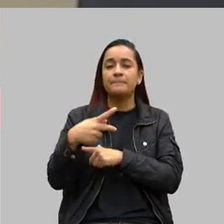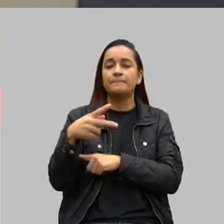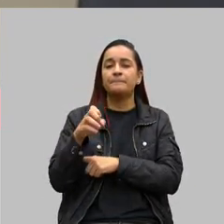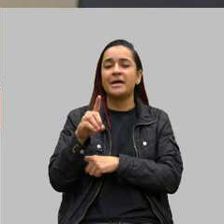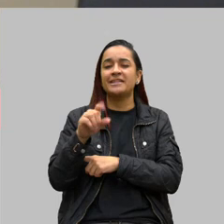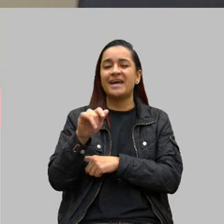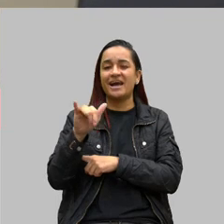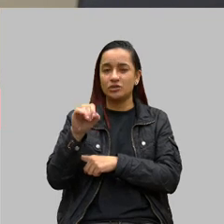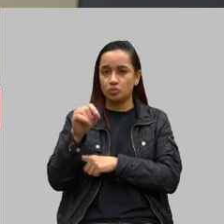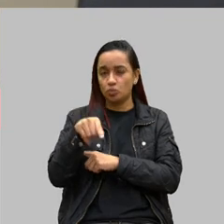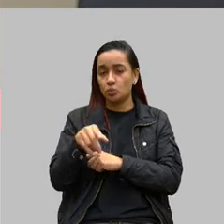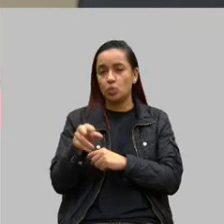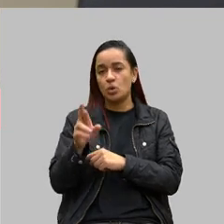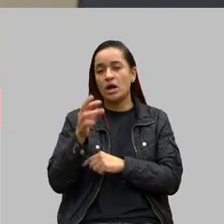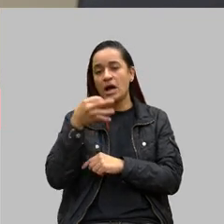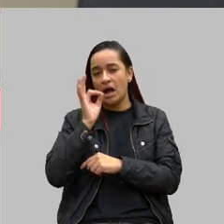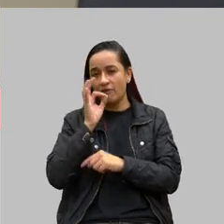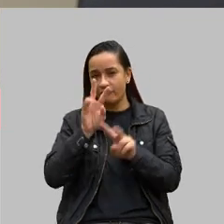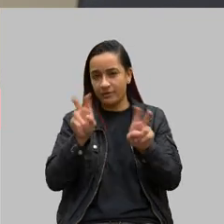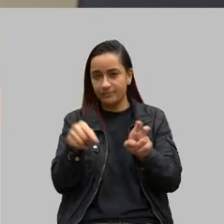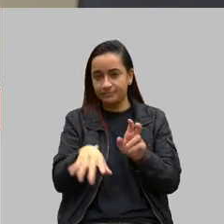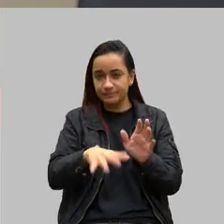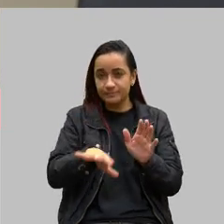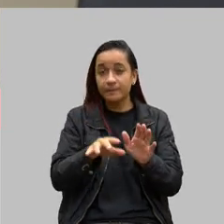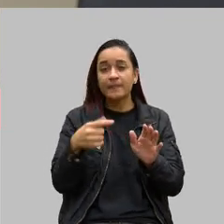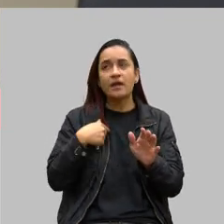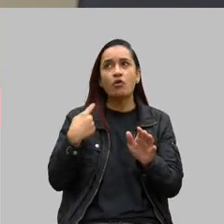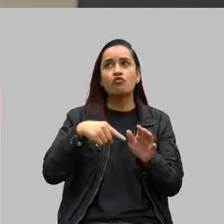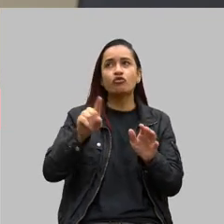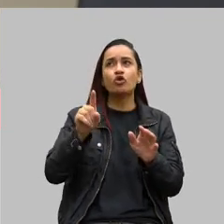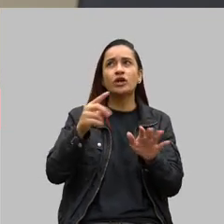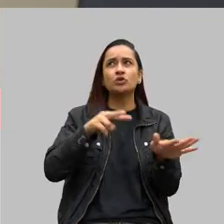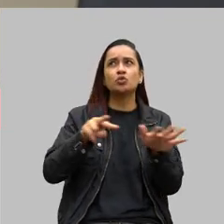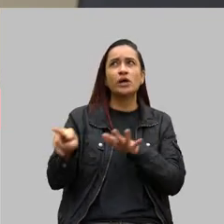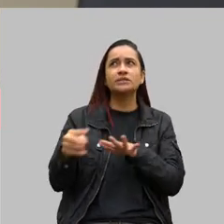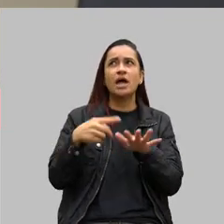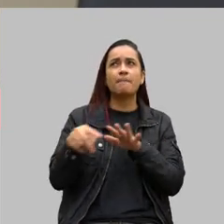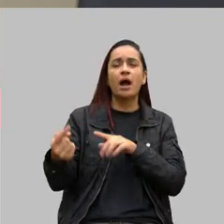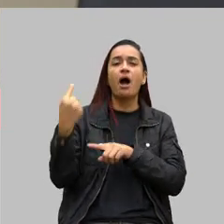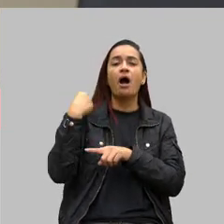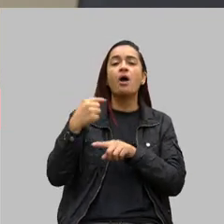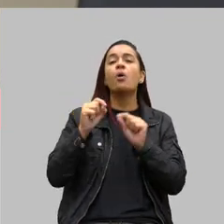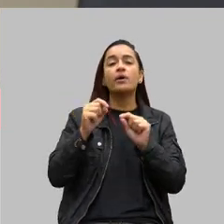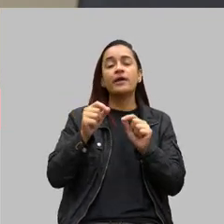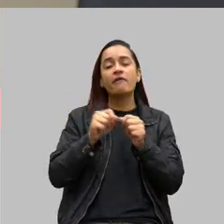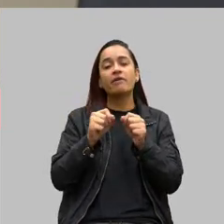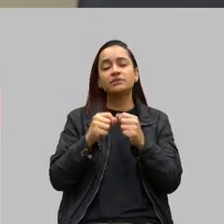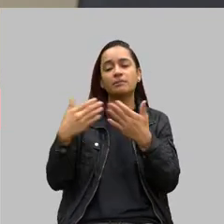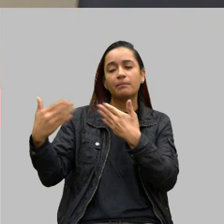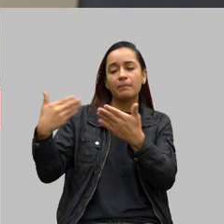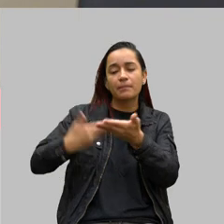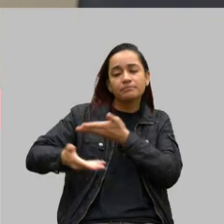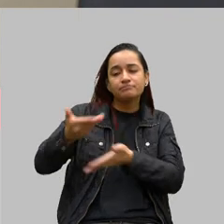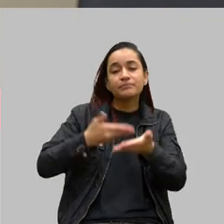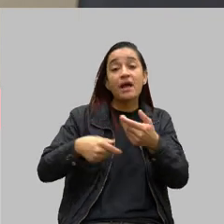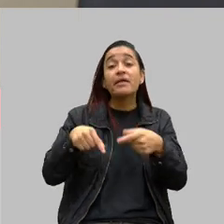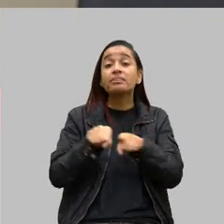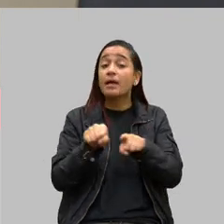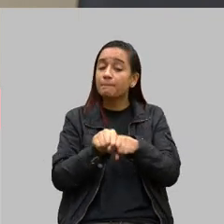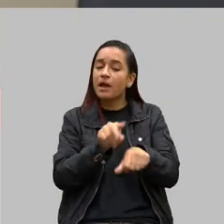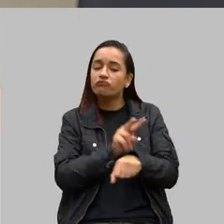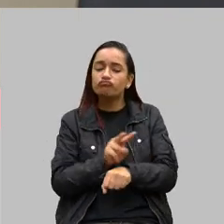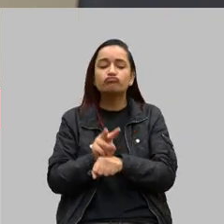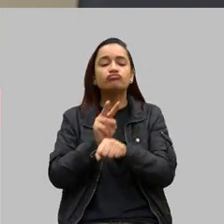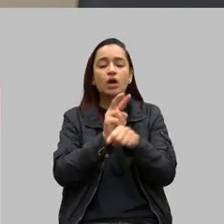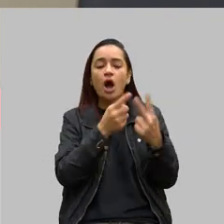mencionava que eu esve lá duas semanas né Eh fazendo uma rodada explicando pras lideranças né sobre o processo e também fiscalizando as obras fiquei muito